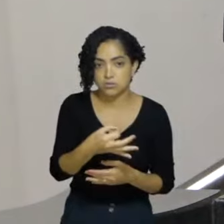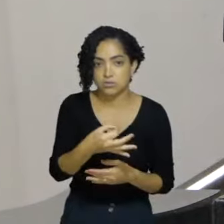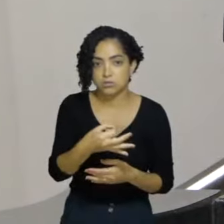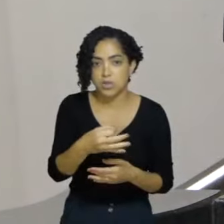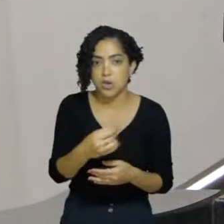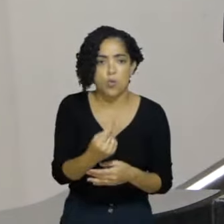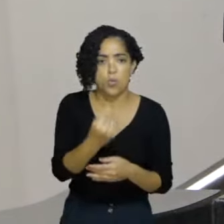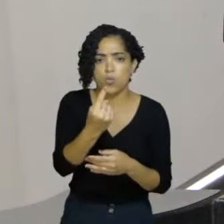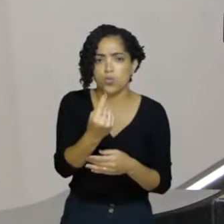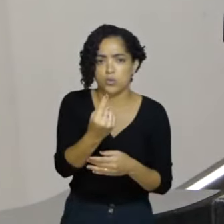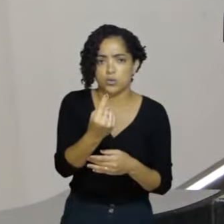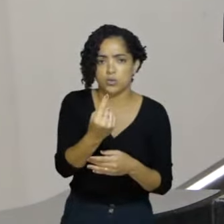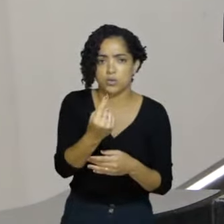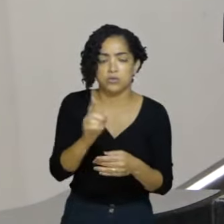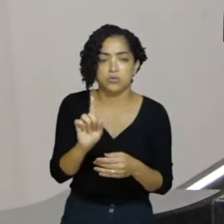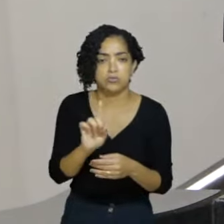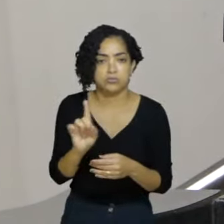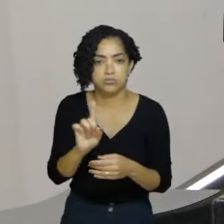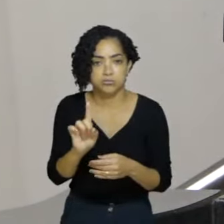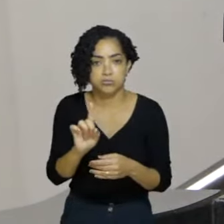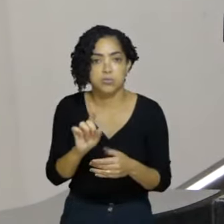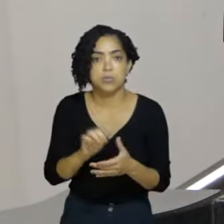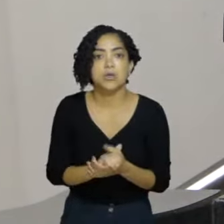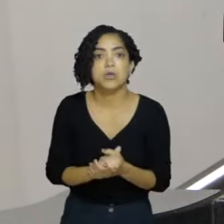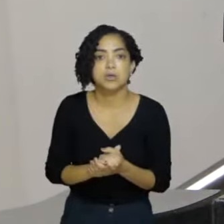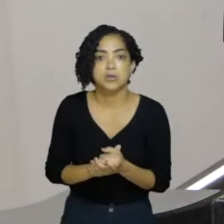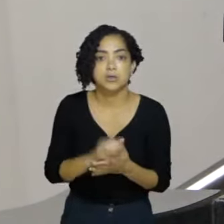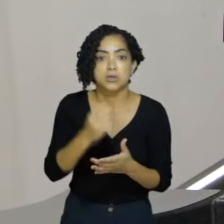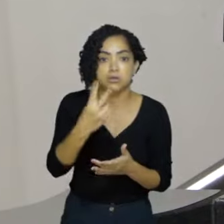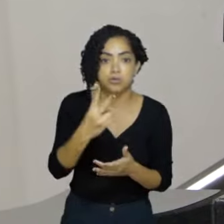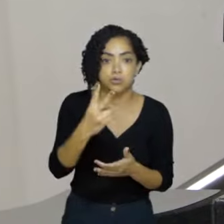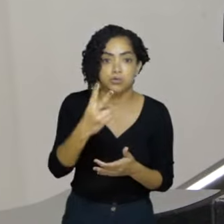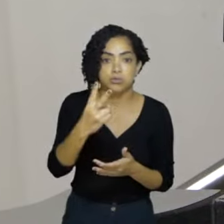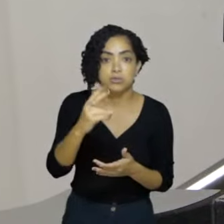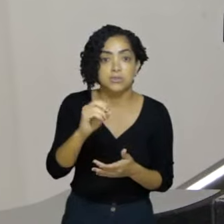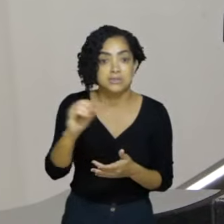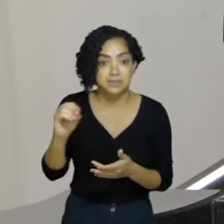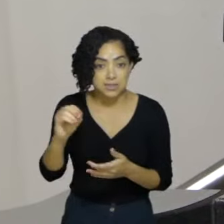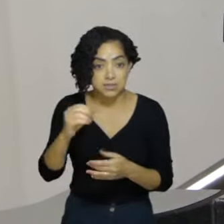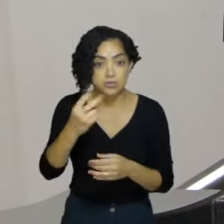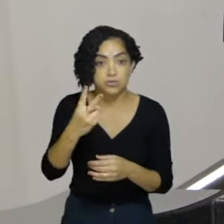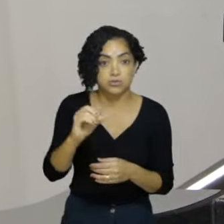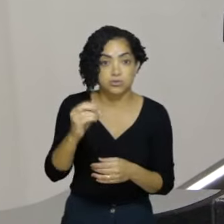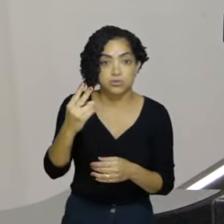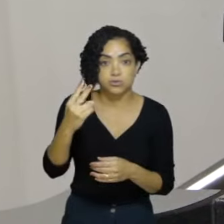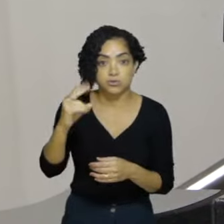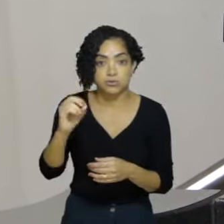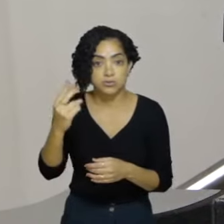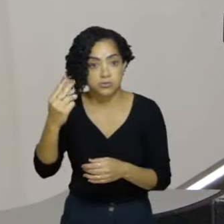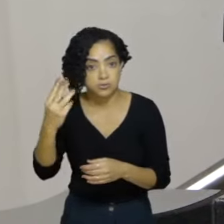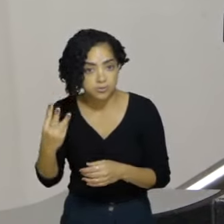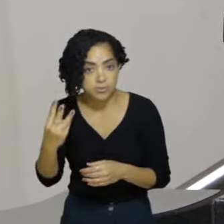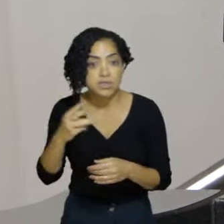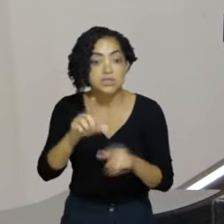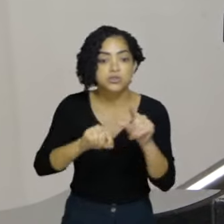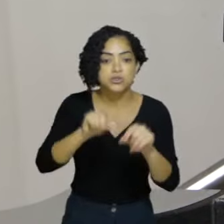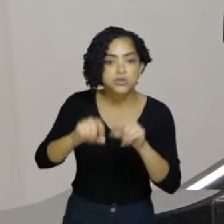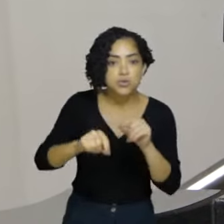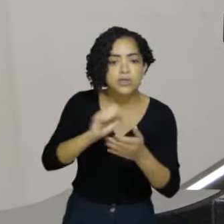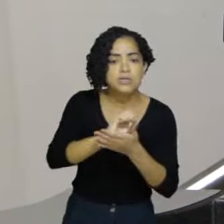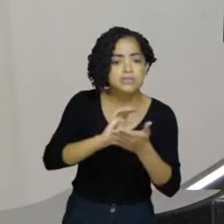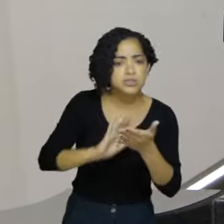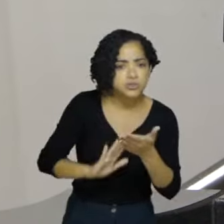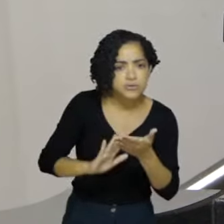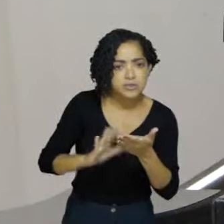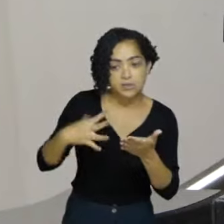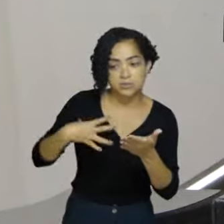PT que a deputada está segurando. Ela está segurando também o nosso projeto 200 de 2023, que assegura aos pais o direito de escolher as atividades que seus filhos podem ou